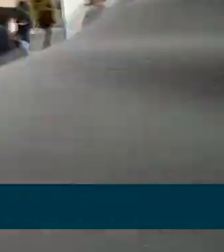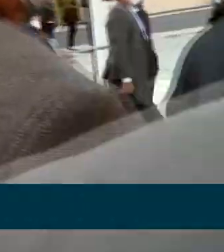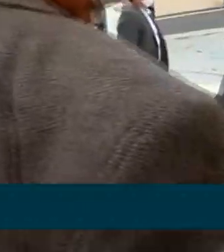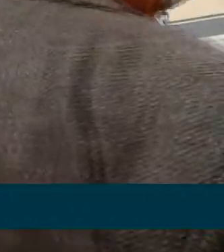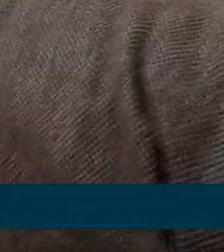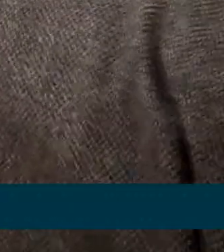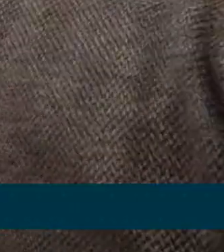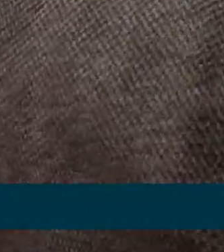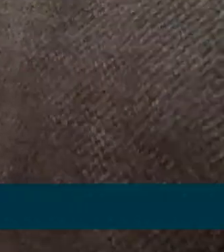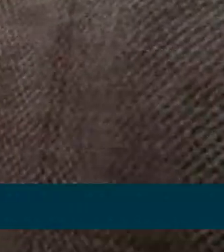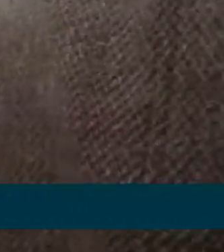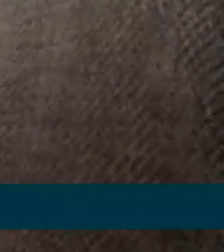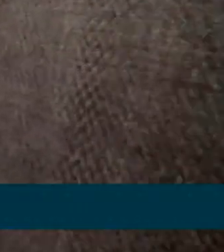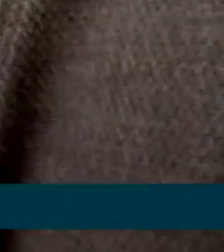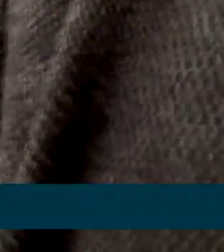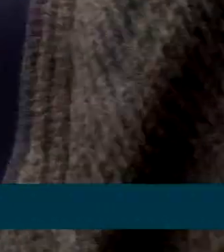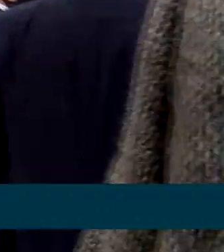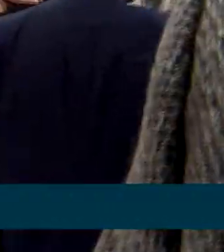Não sei.